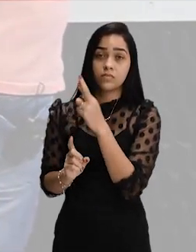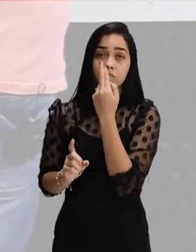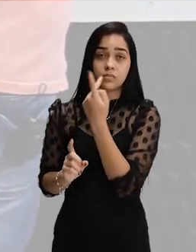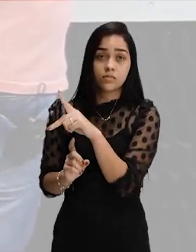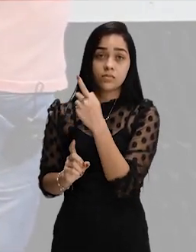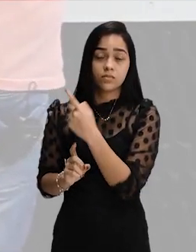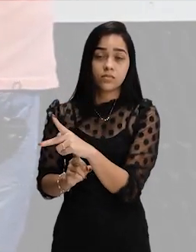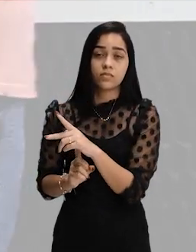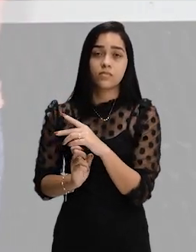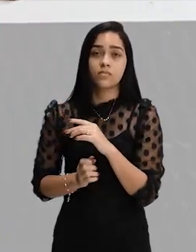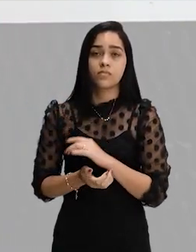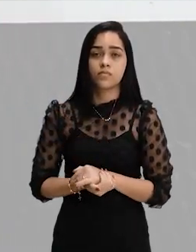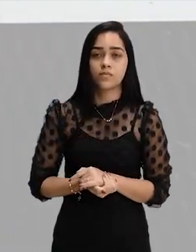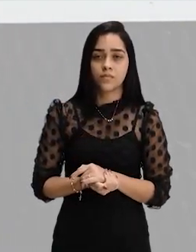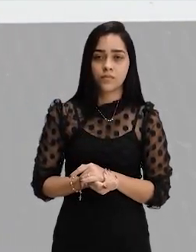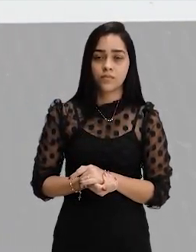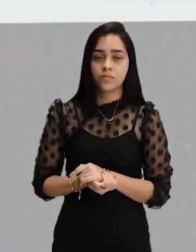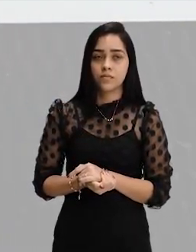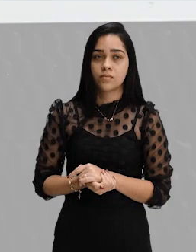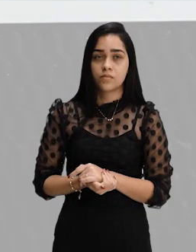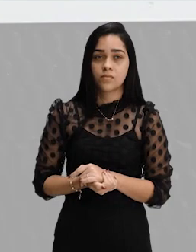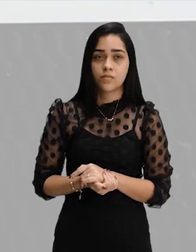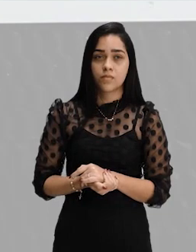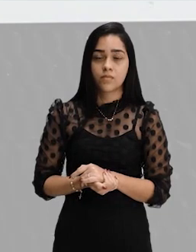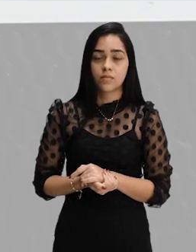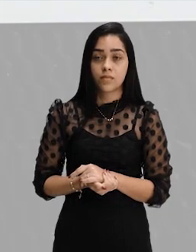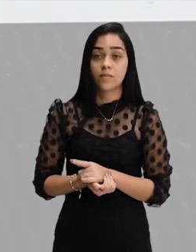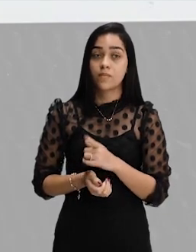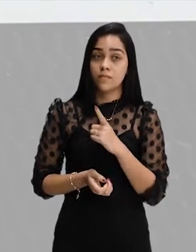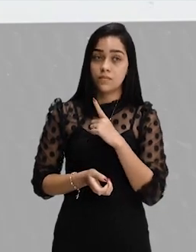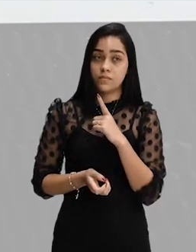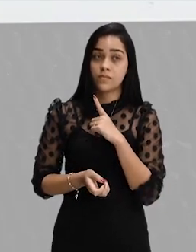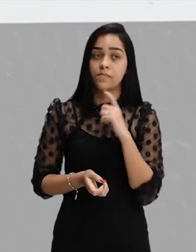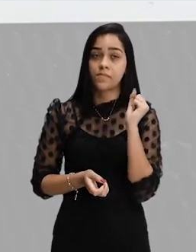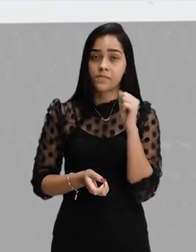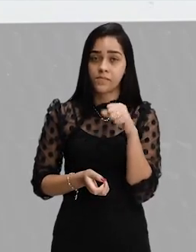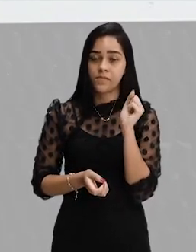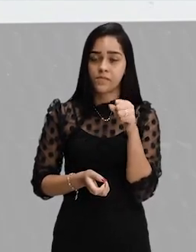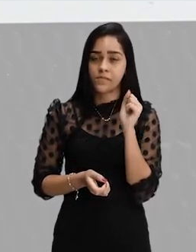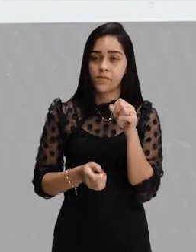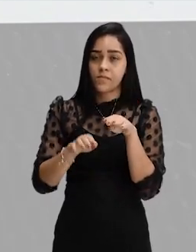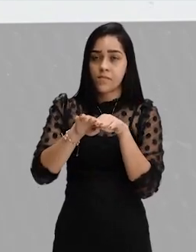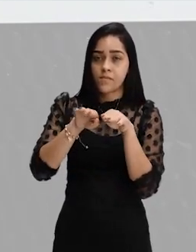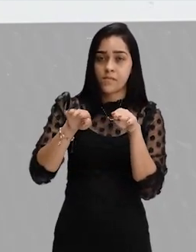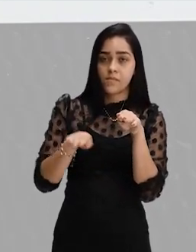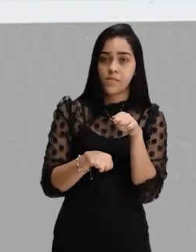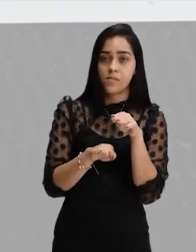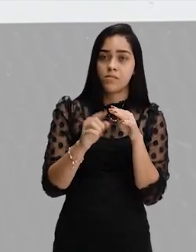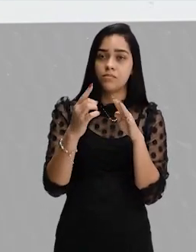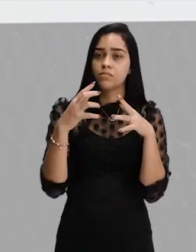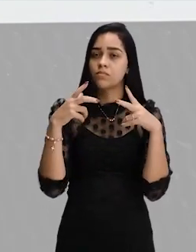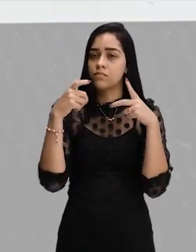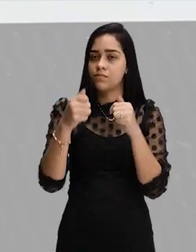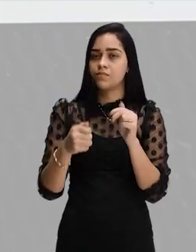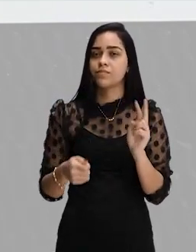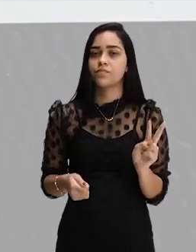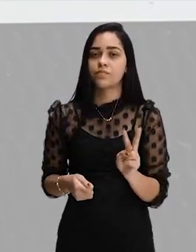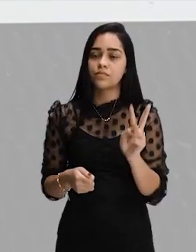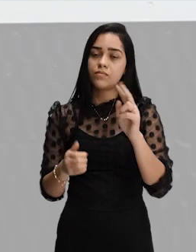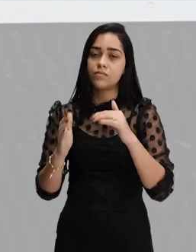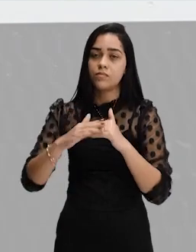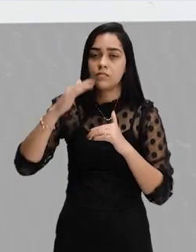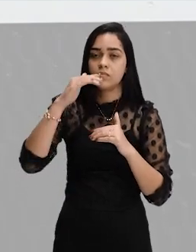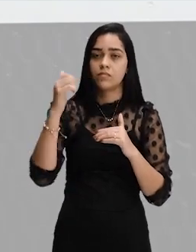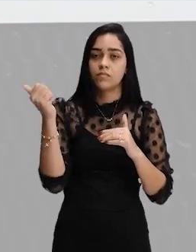da inequação 1. Ou seja, satisfaz a desigualdade 1, todo valor que seja maior